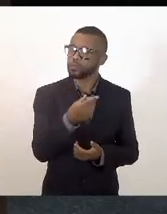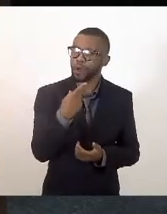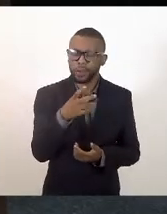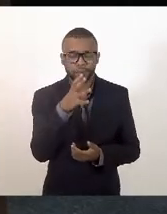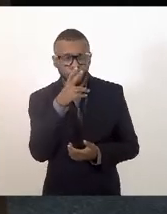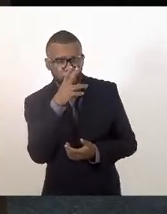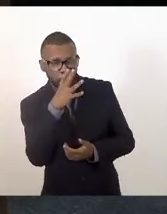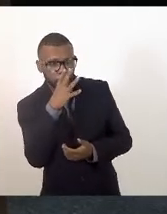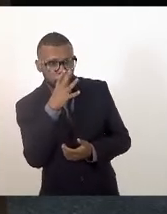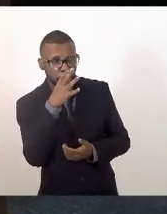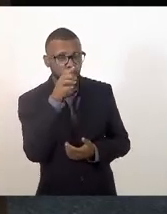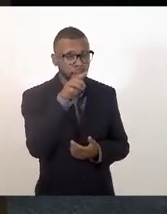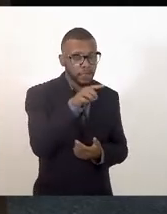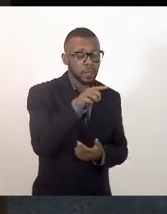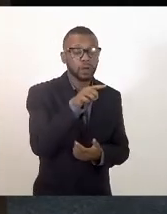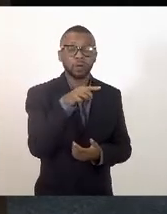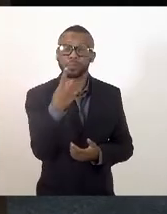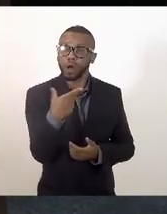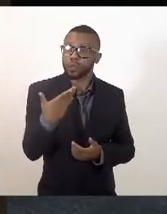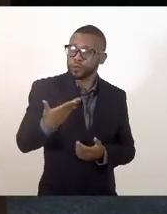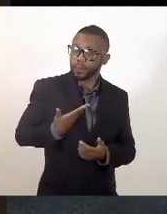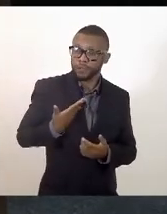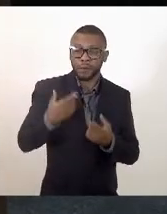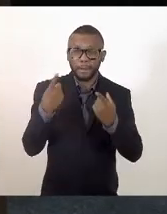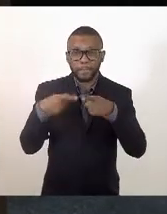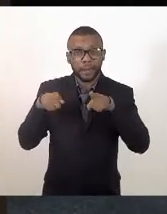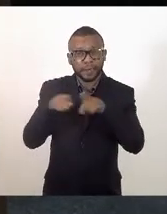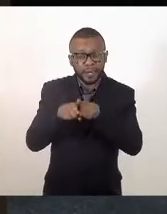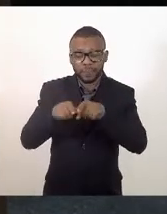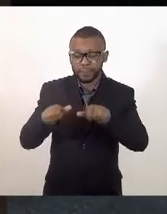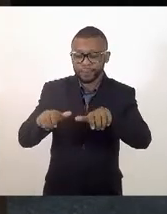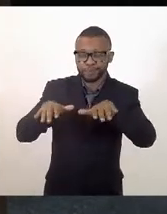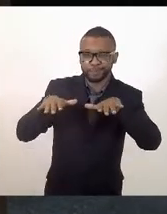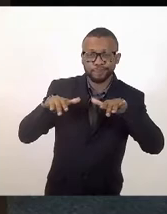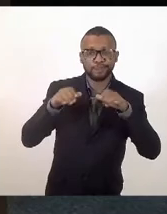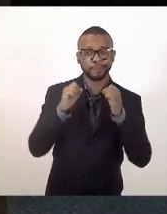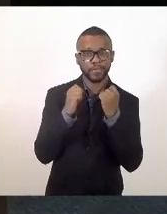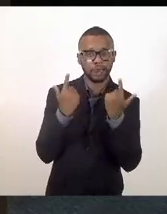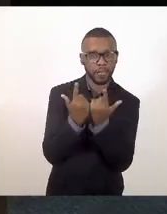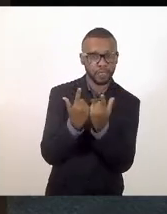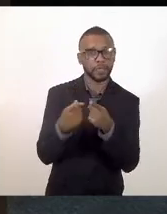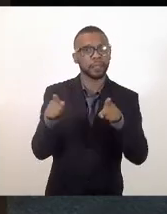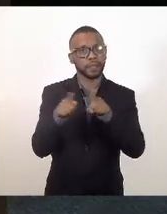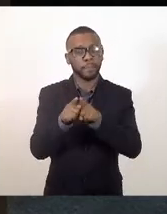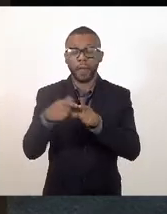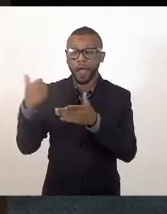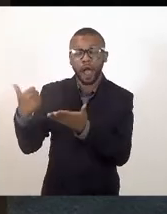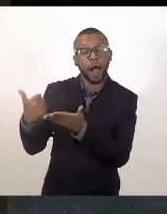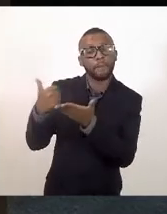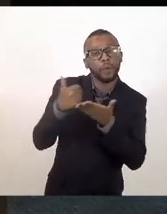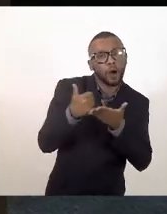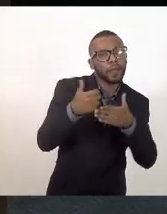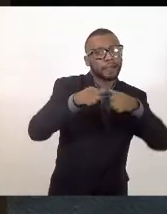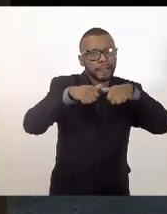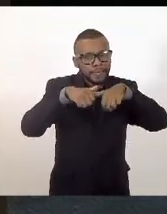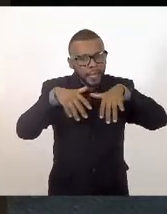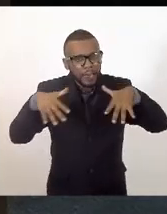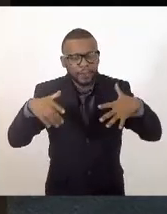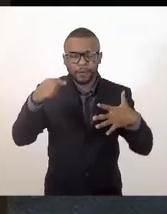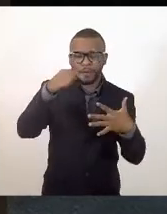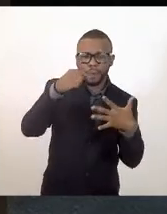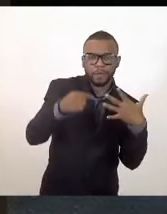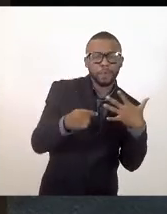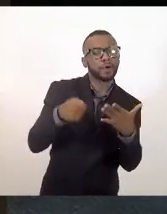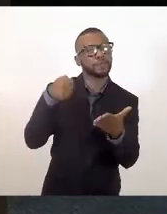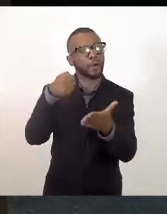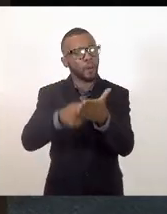nossos companheiros de Parlamento também fazem parte dessa grande rede de enfrentar e reduzir